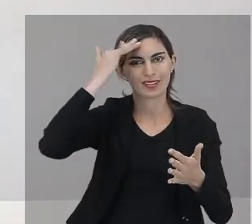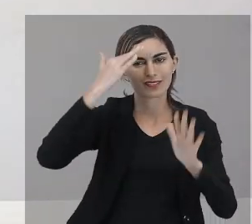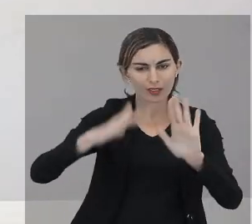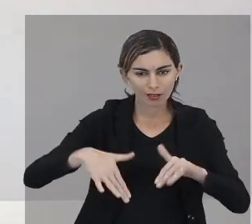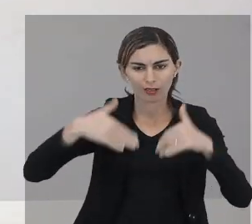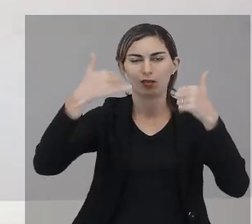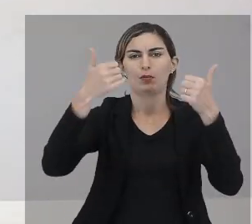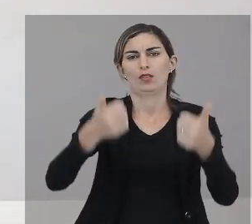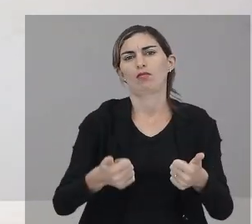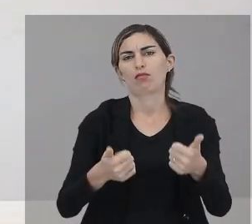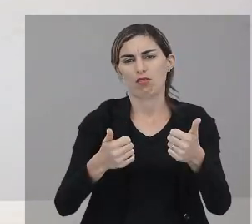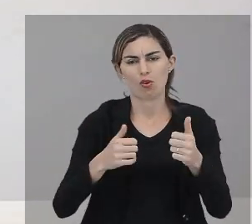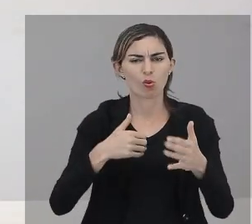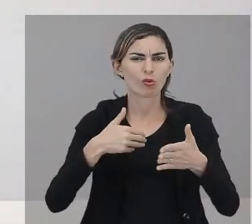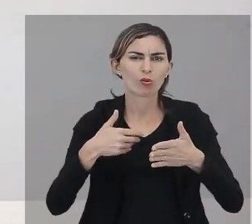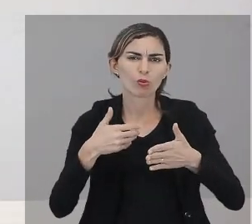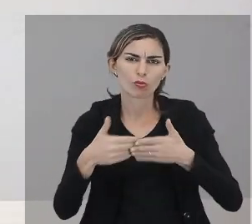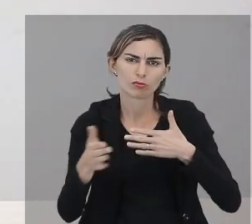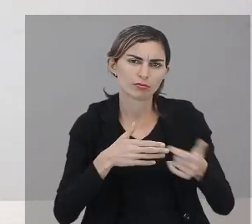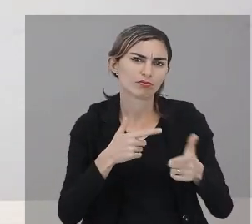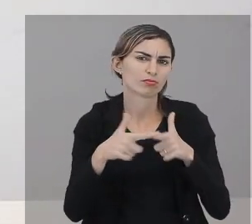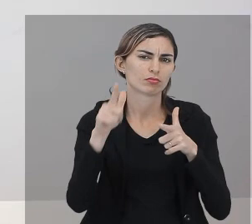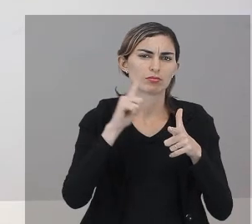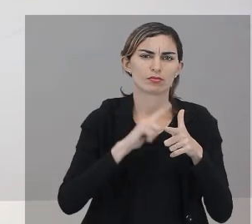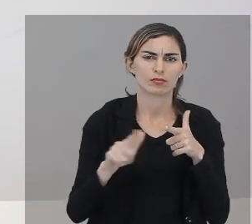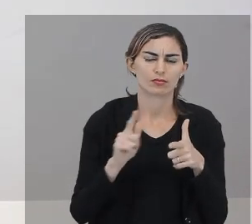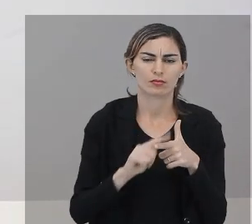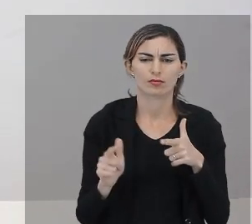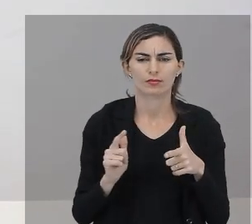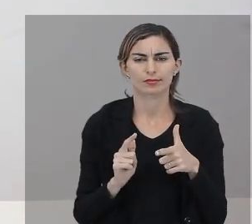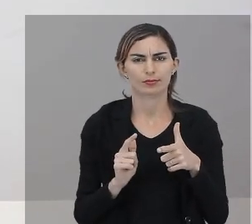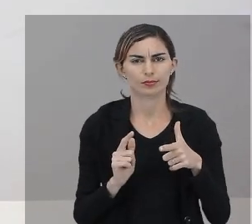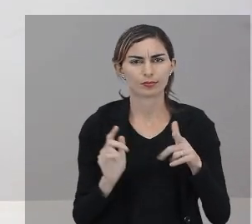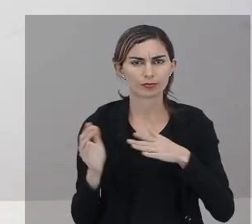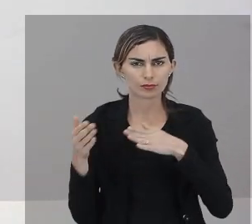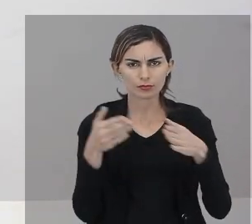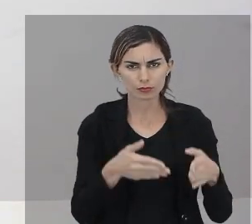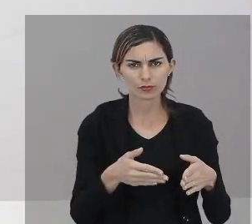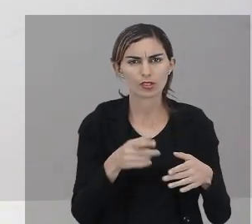um entendimento melhor e qualquer problema que dê,